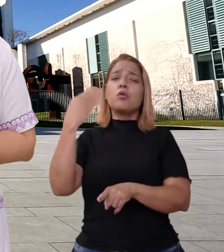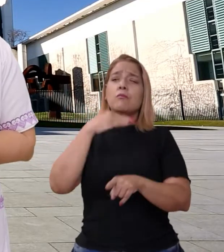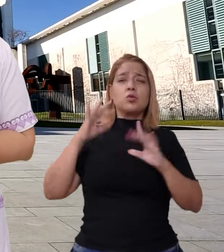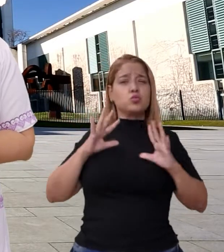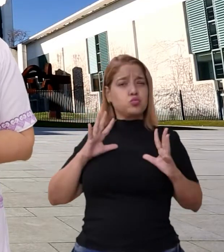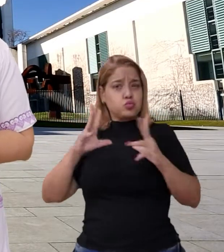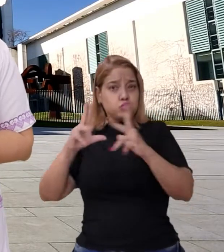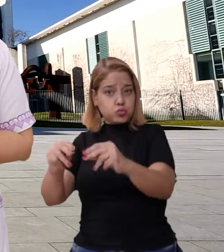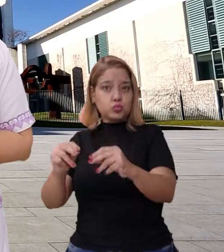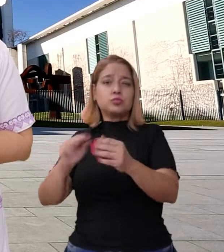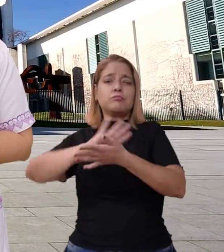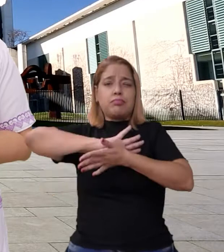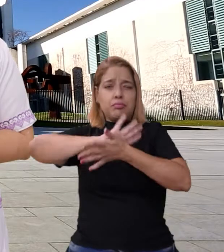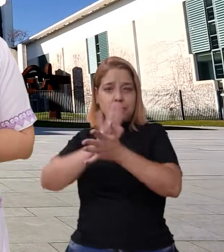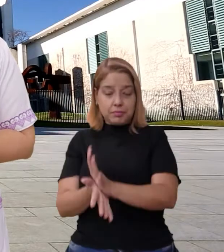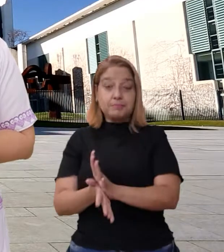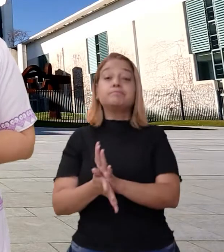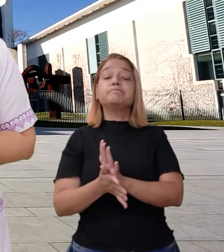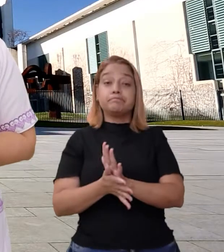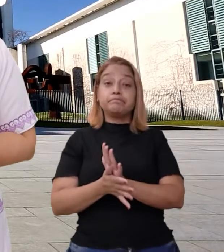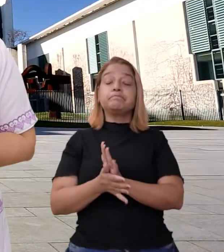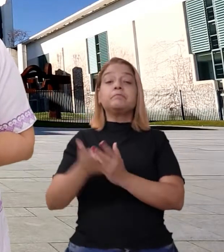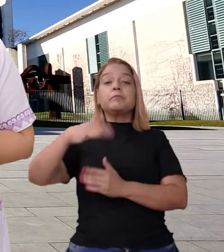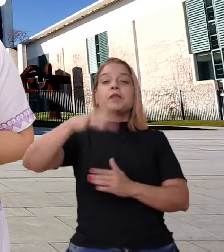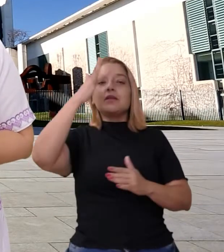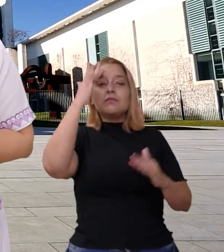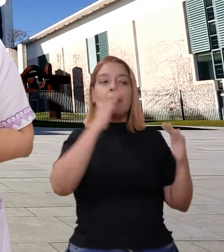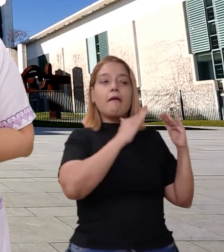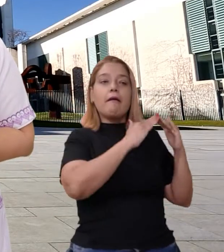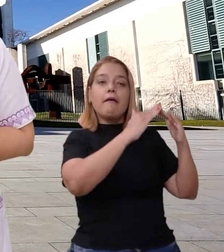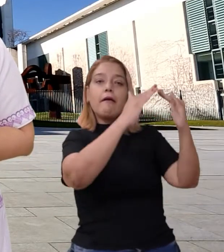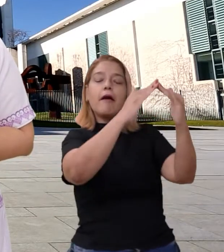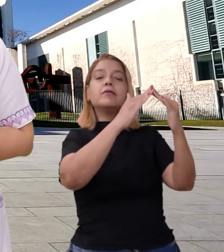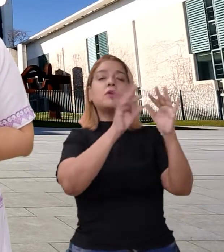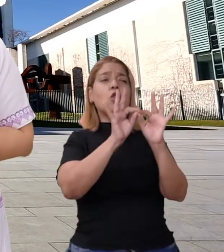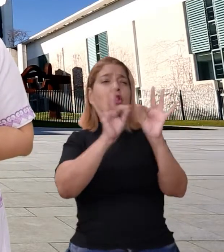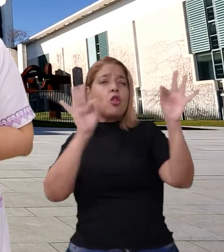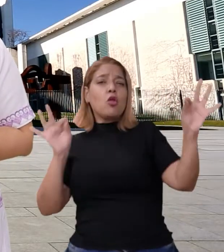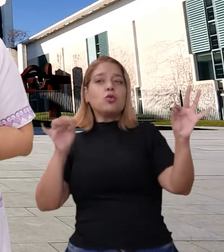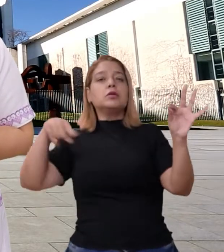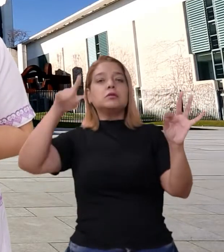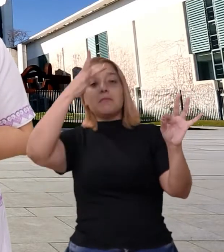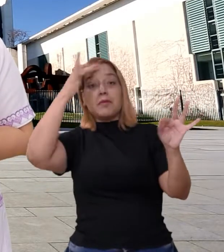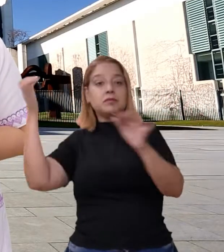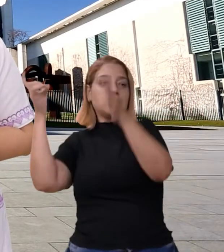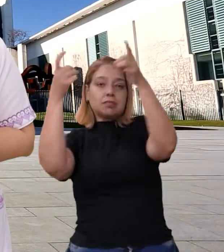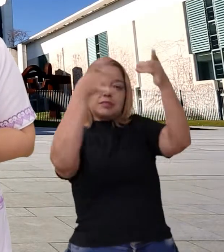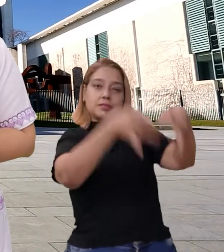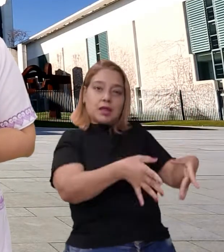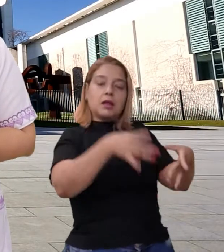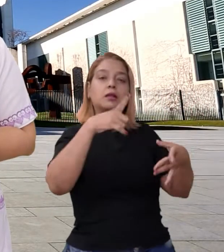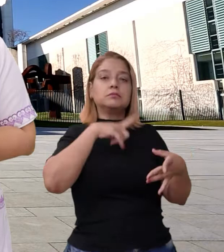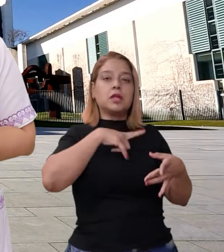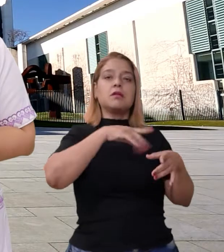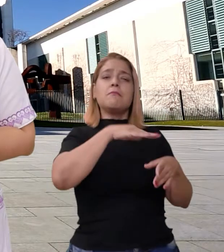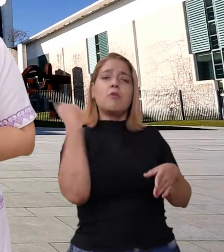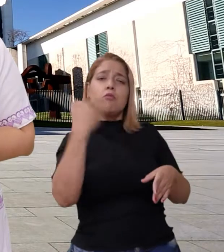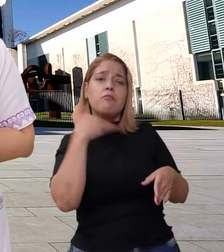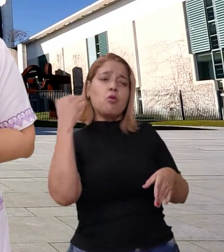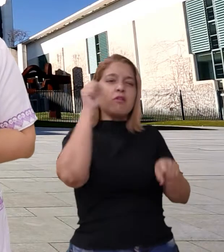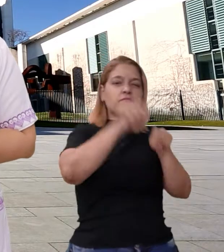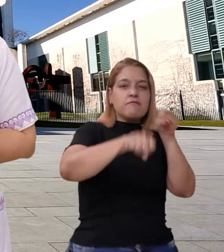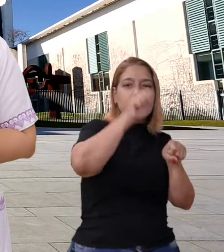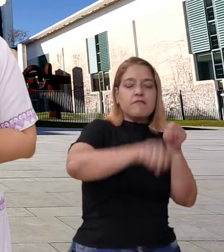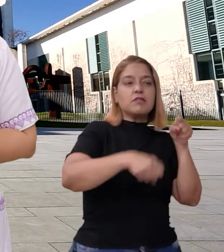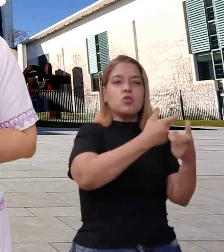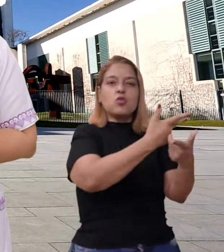o assassinato em massa. Os judeus eram colocados em campos de concentração, que eram centros de assassinato em